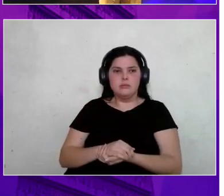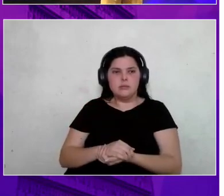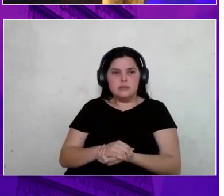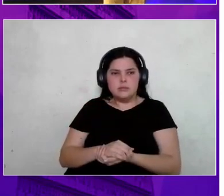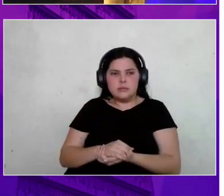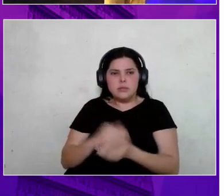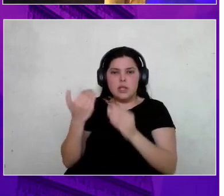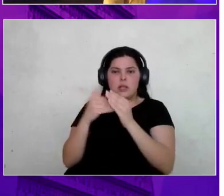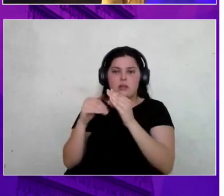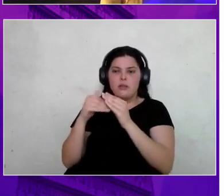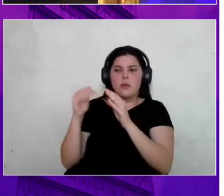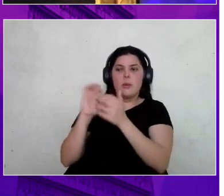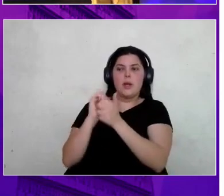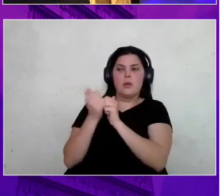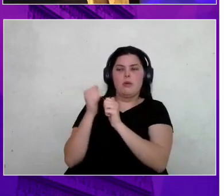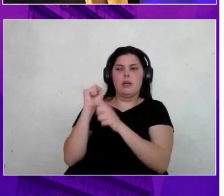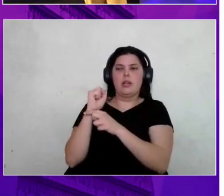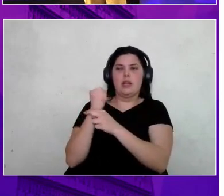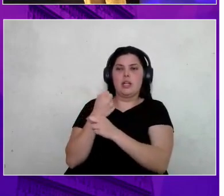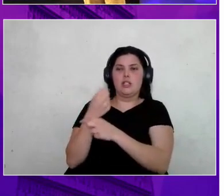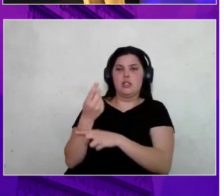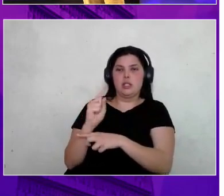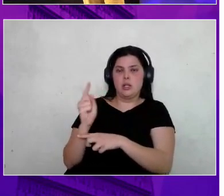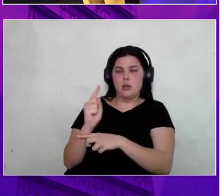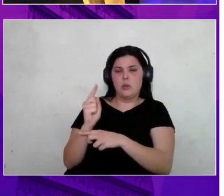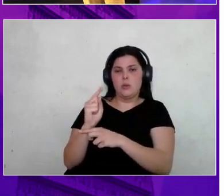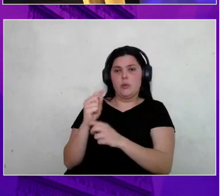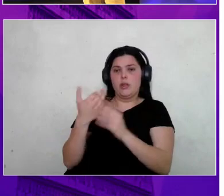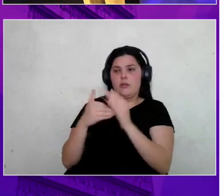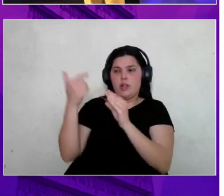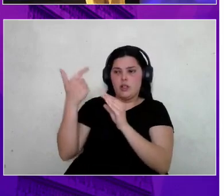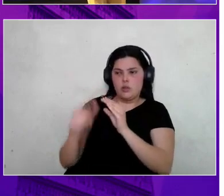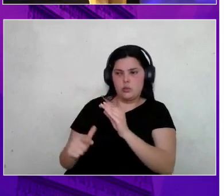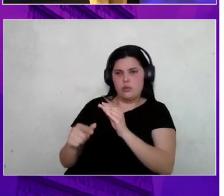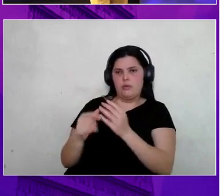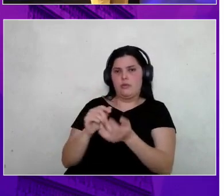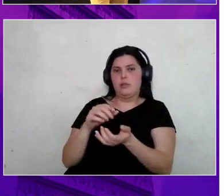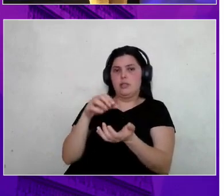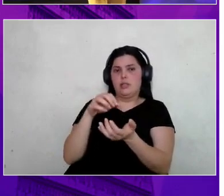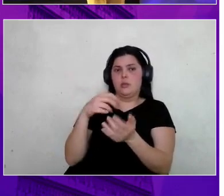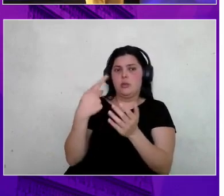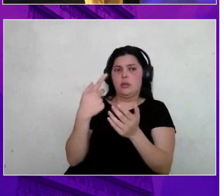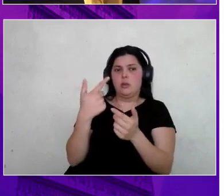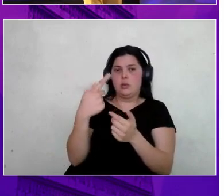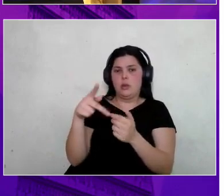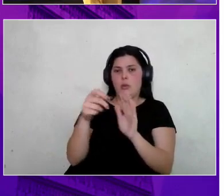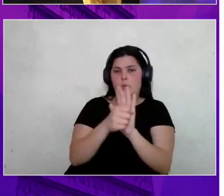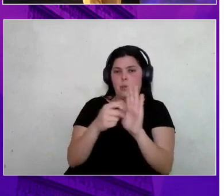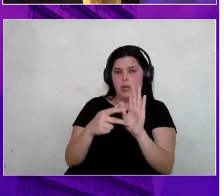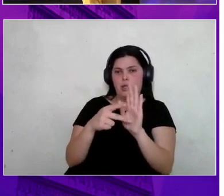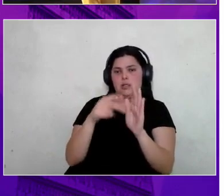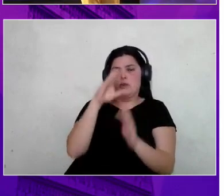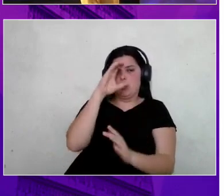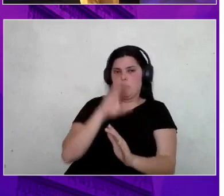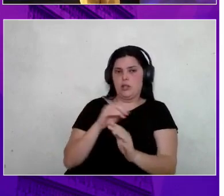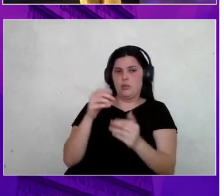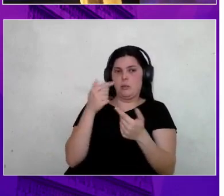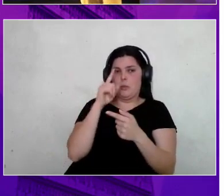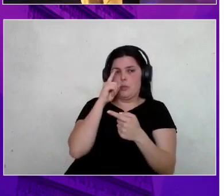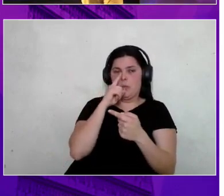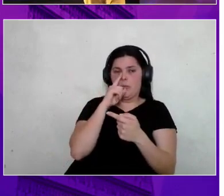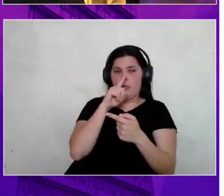gente não garante o reenvio se caso a aplicação do cliente falhar, e também não garante um